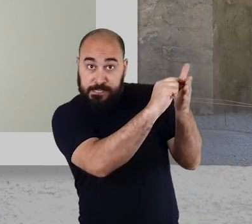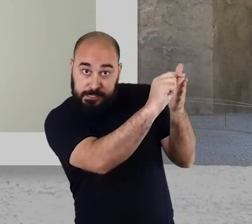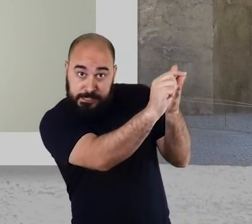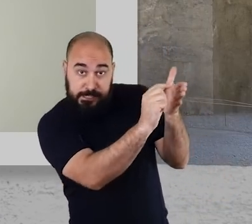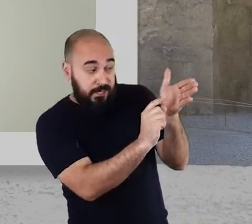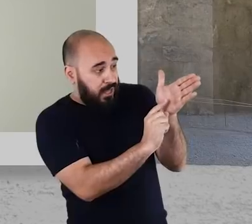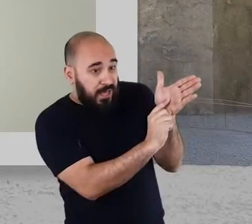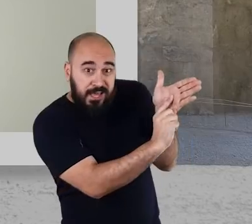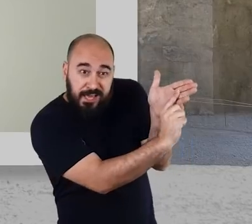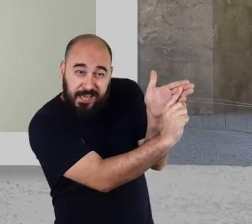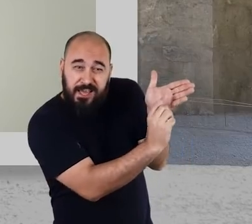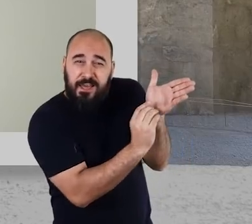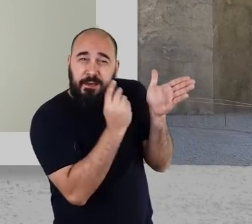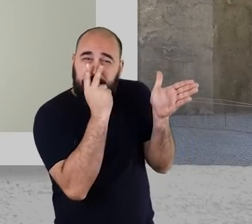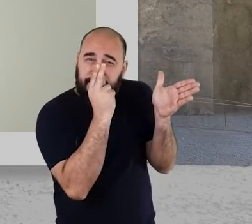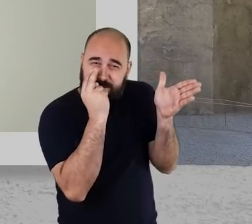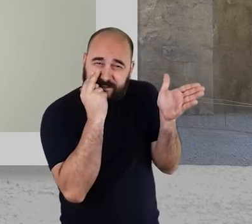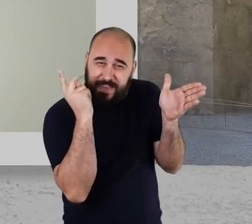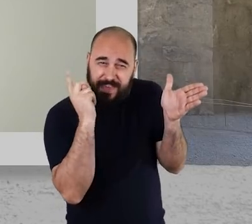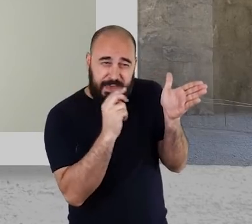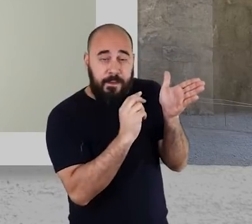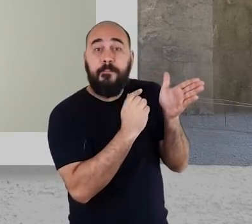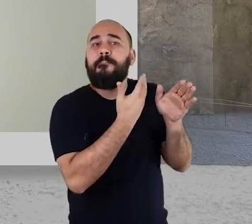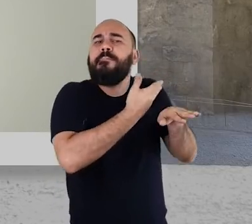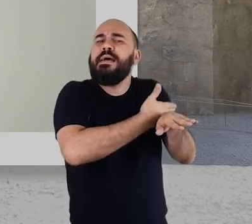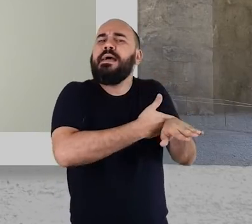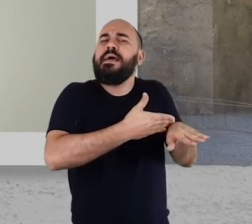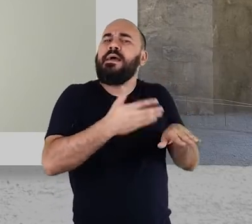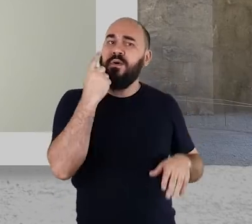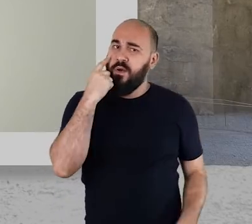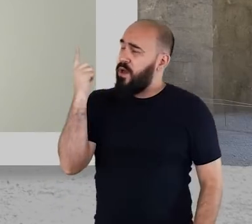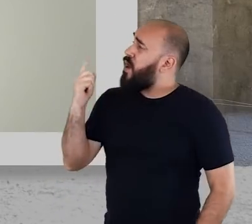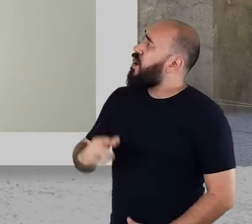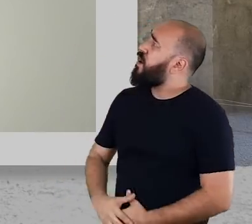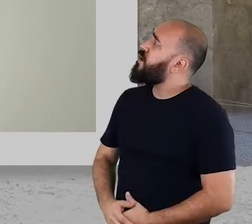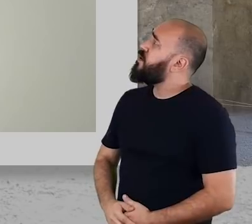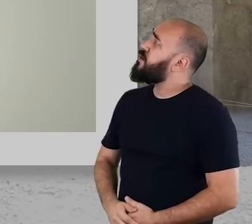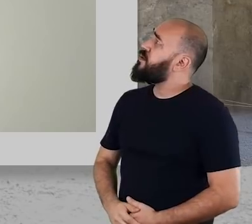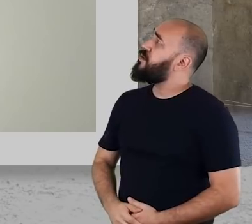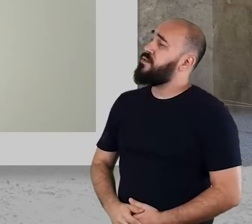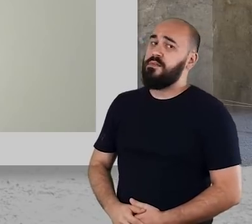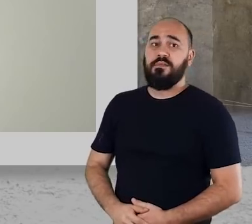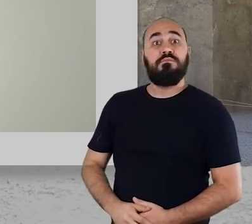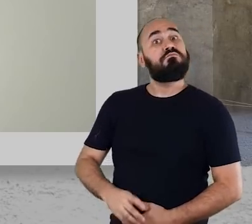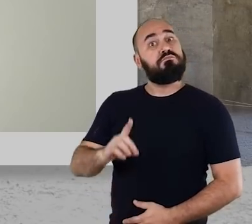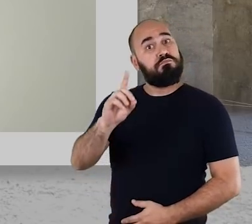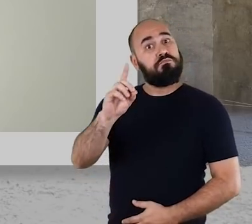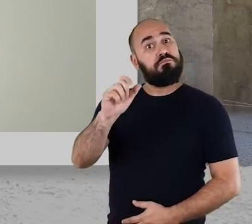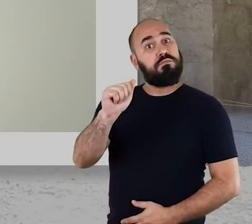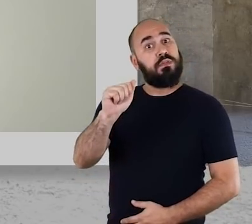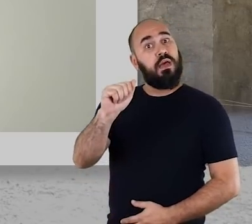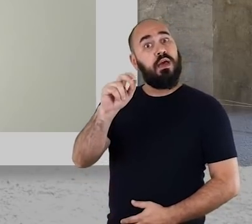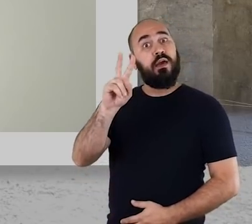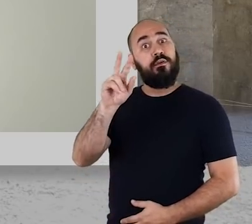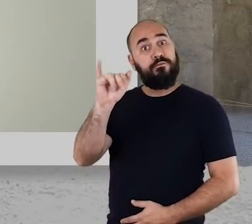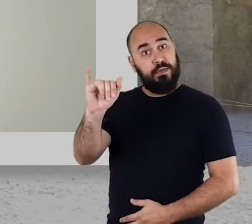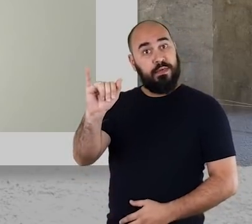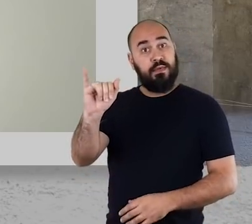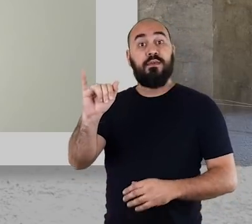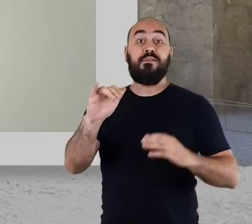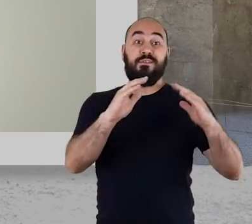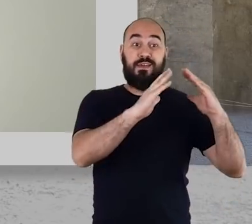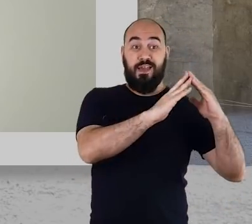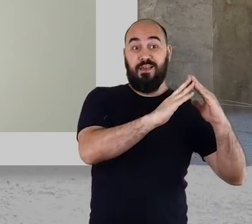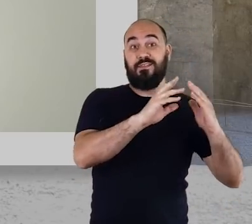na parte que você está vendo, com letras mais brancas, é possível ler Beit David, que significa Casa